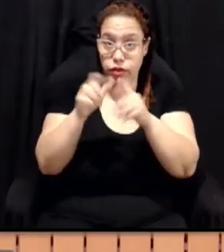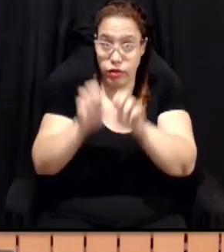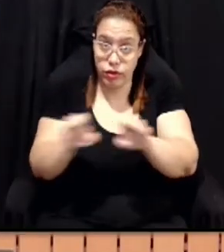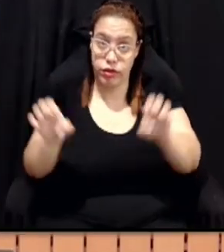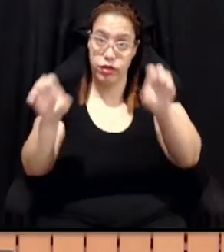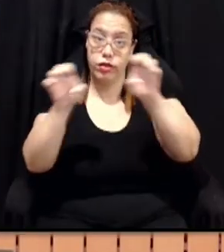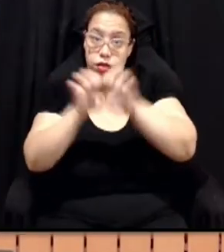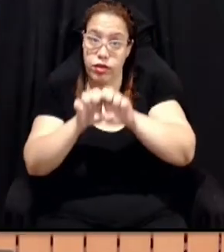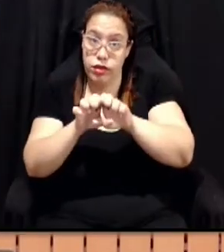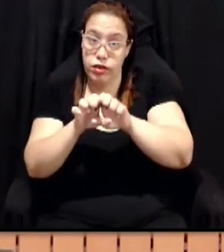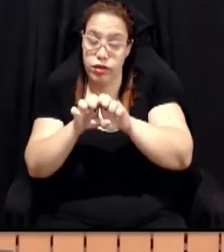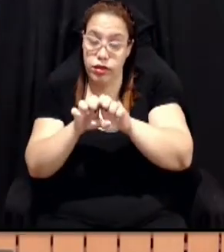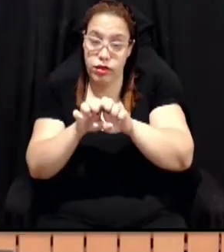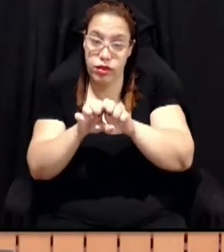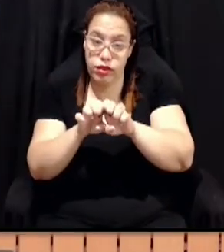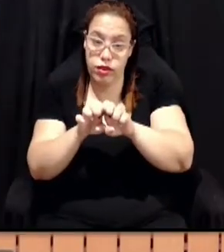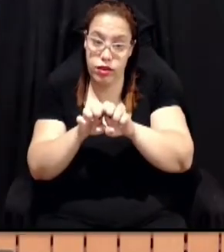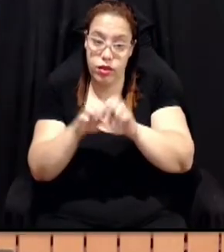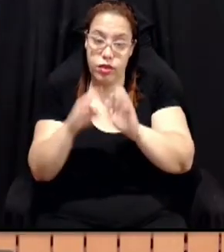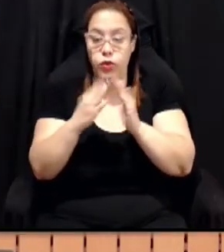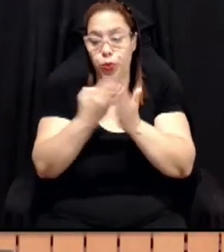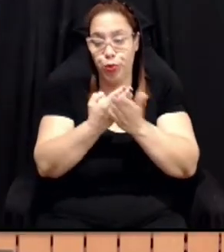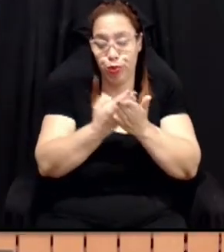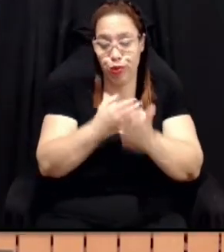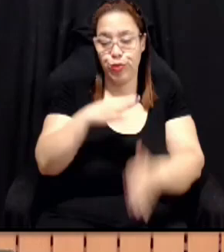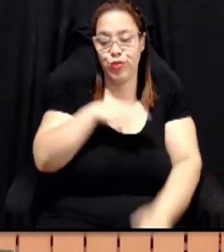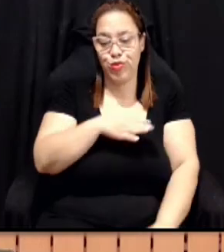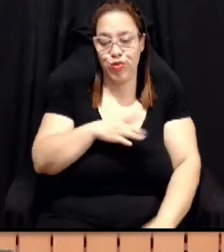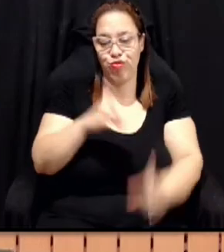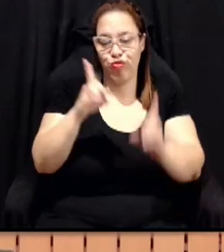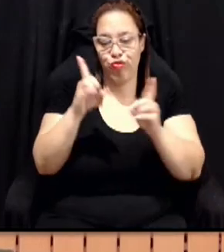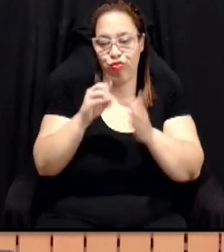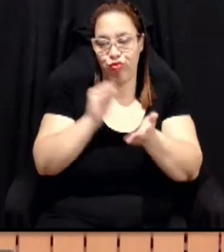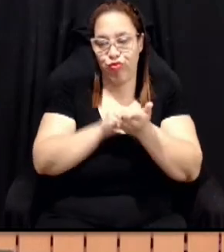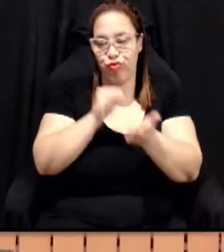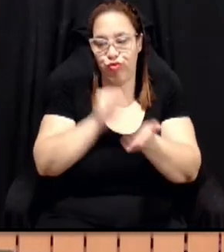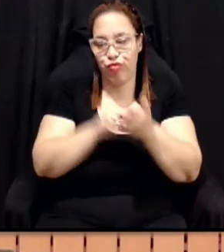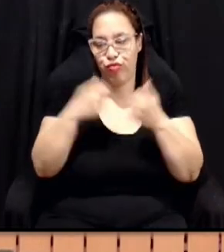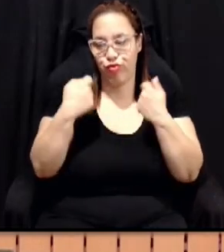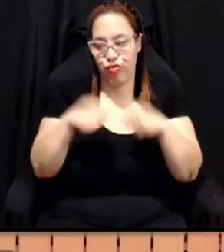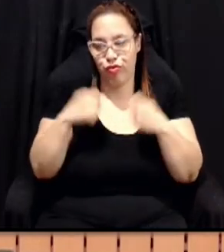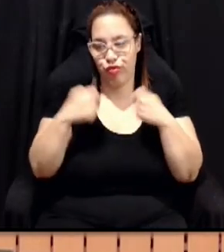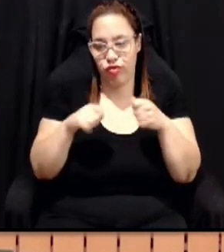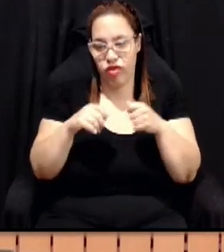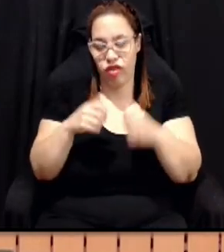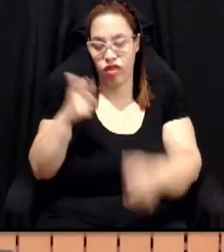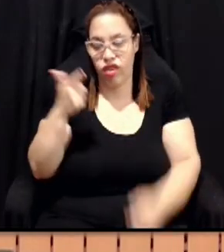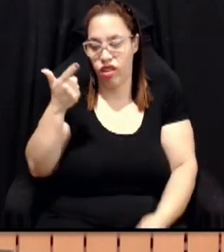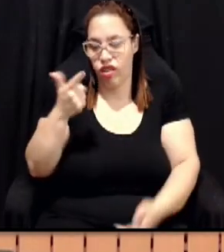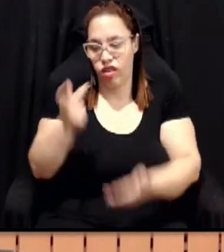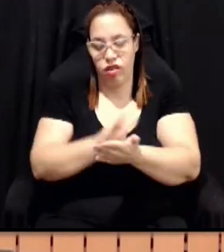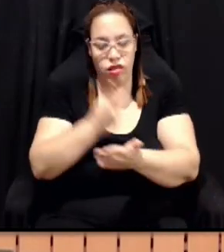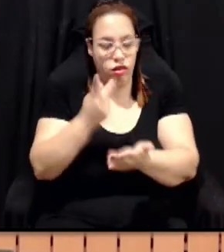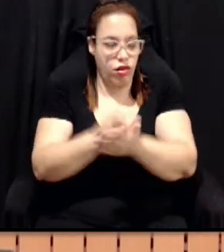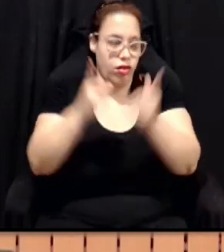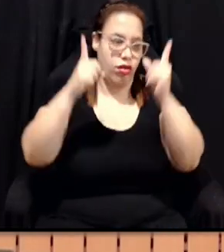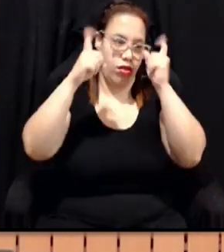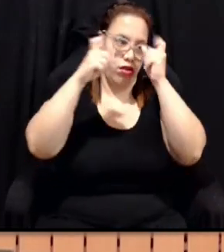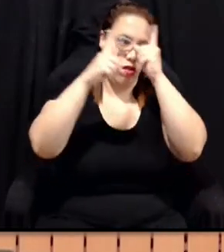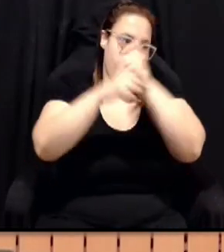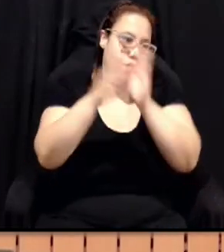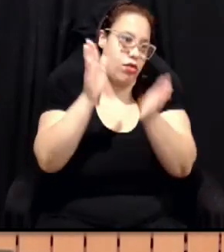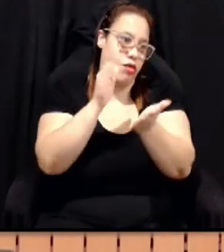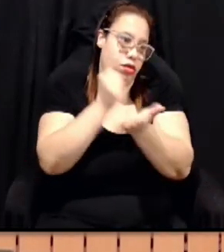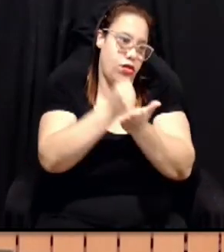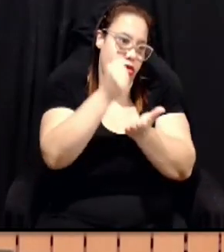de ensino no município, deficiência na acessibilidade, conservação inadequada, dificuldade na execução dos contratos. Então,